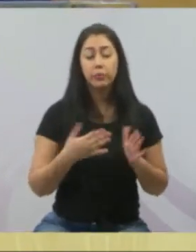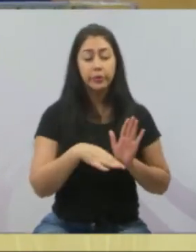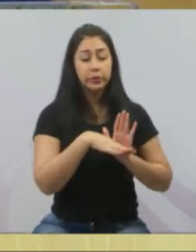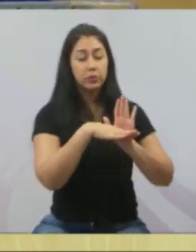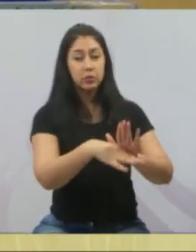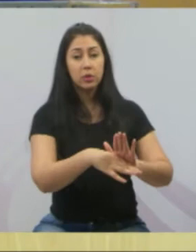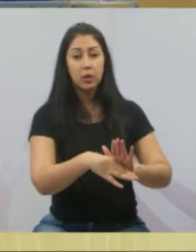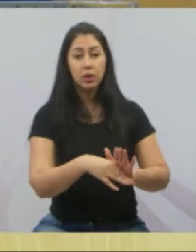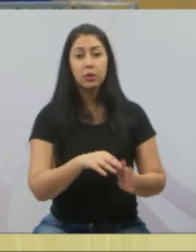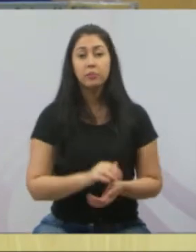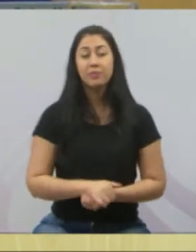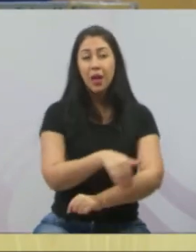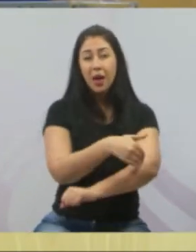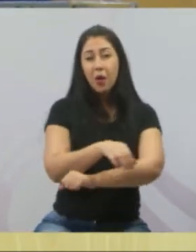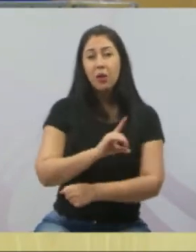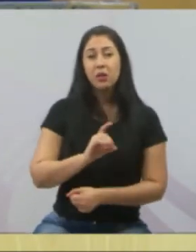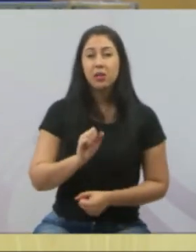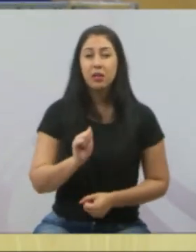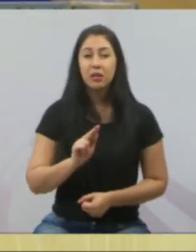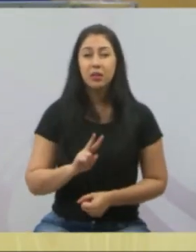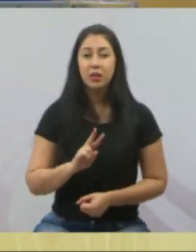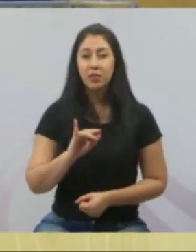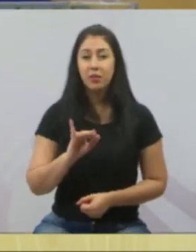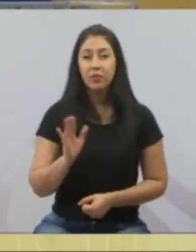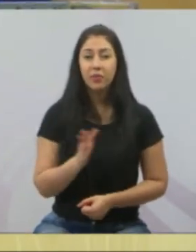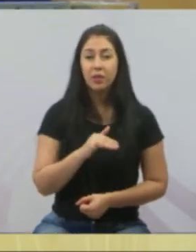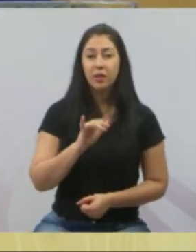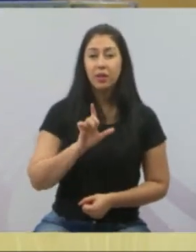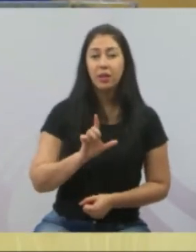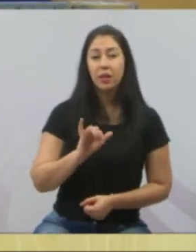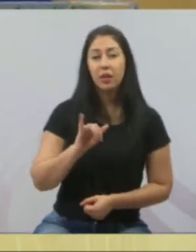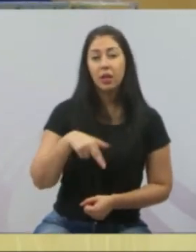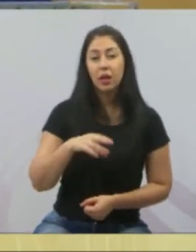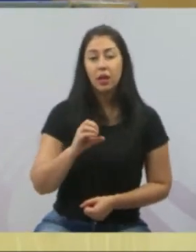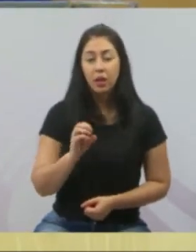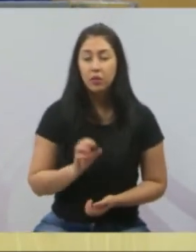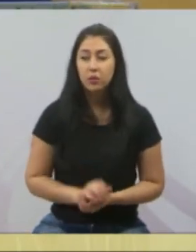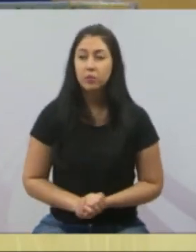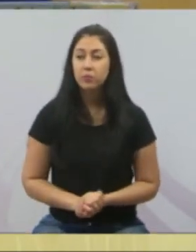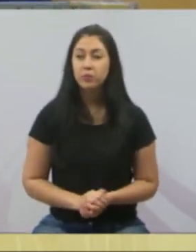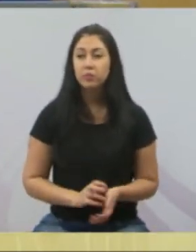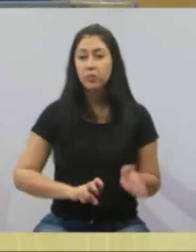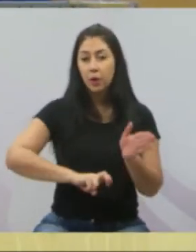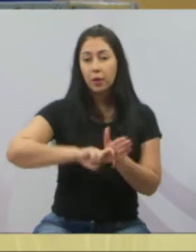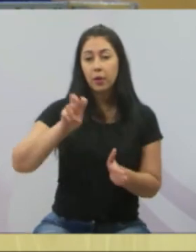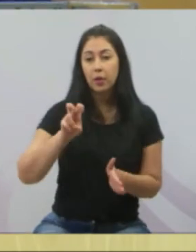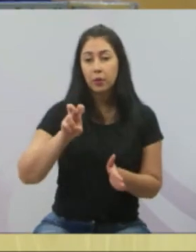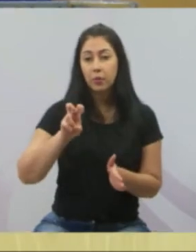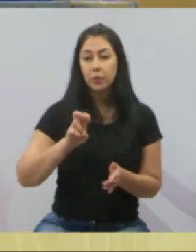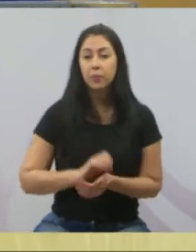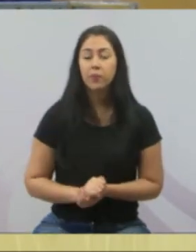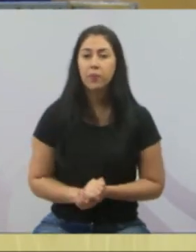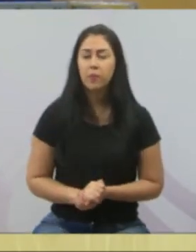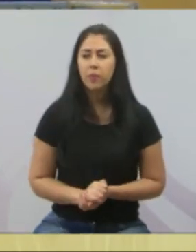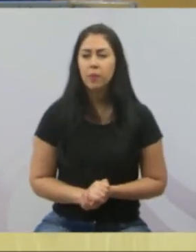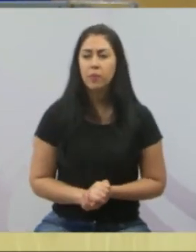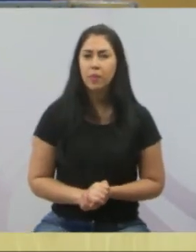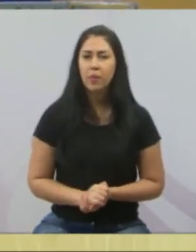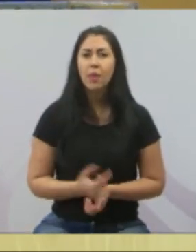ocorre em Jacareí? Ao aguardo de manifestação subscrevemos, vereador Valmir Parque do Meia Lua. Pedido de informação